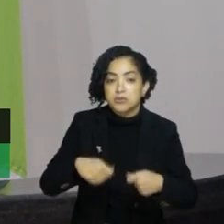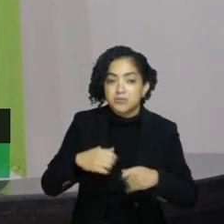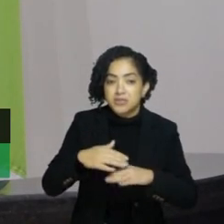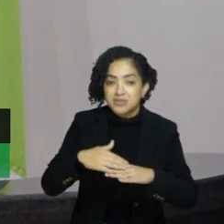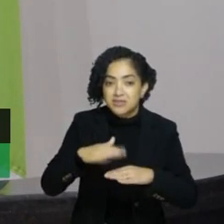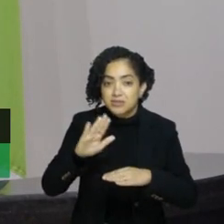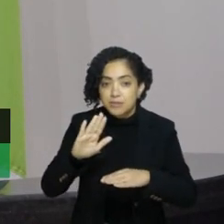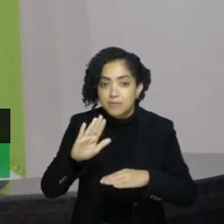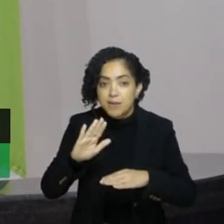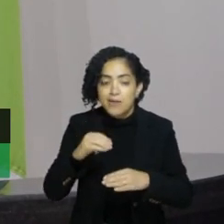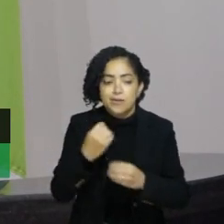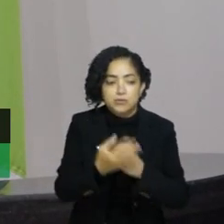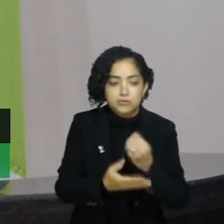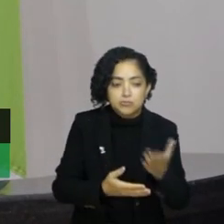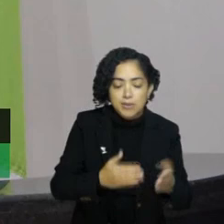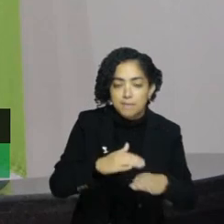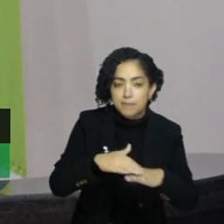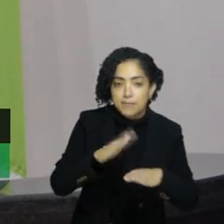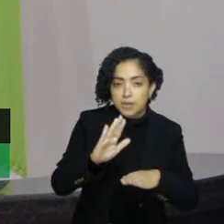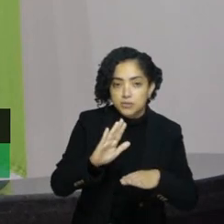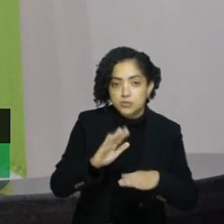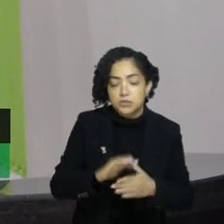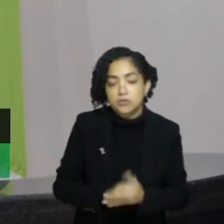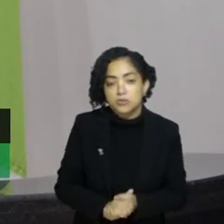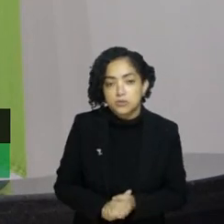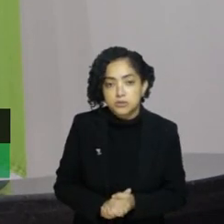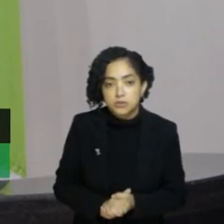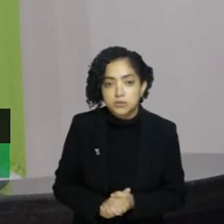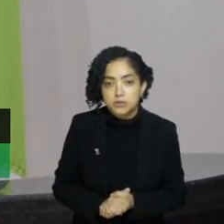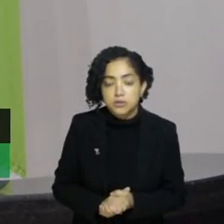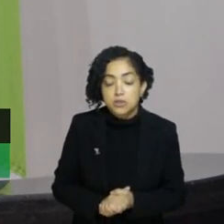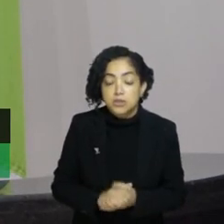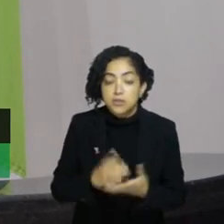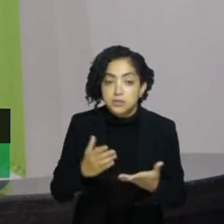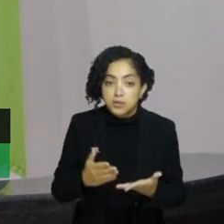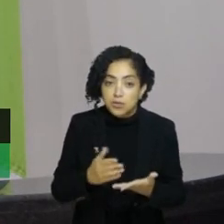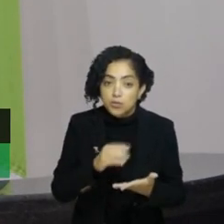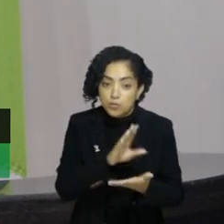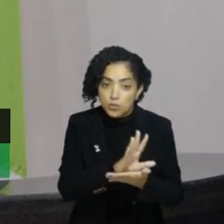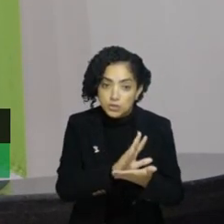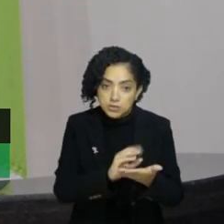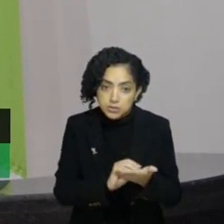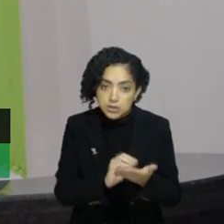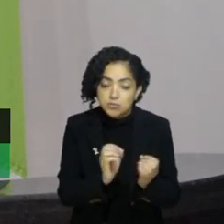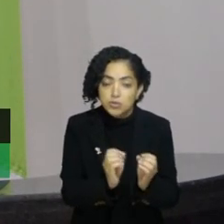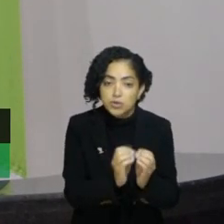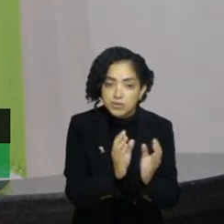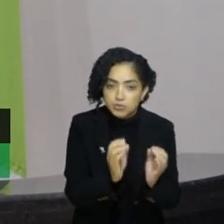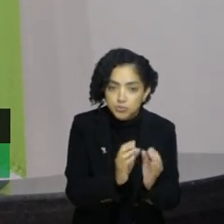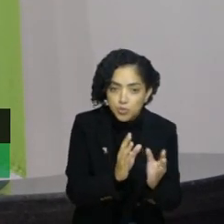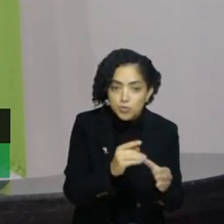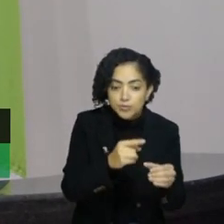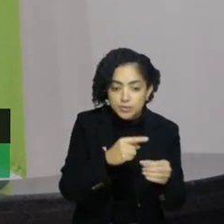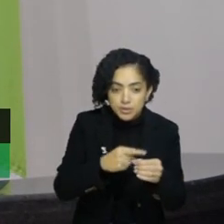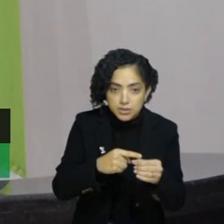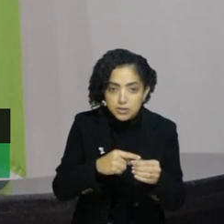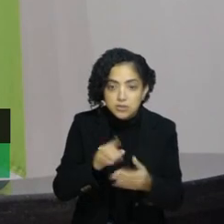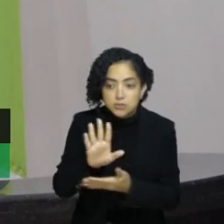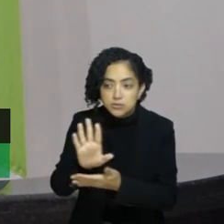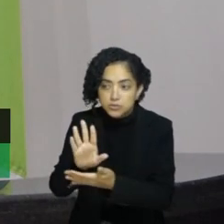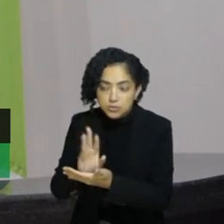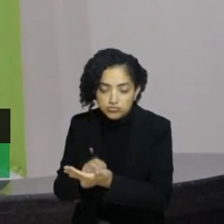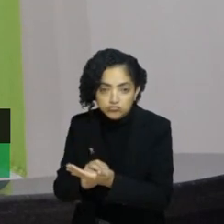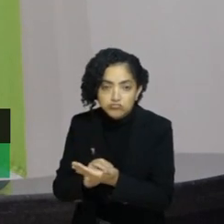de doações. O exemplo de Bombinhas tem sido seguido, nesses últimos dias, por muitos